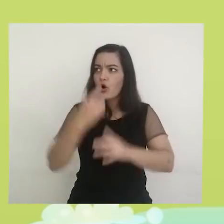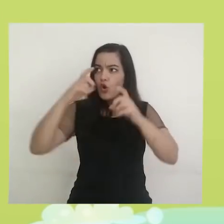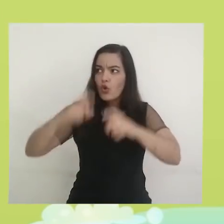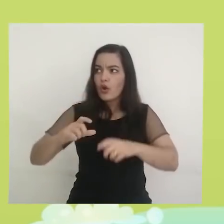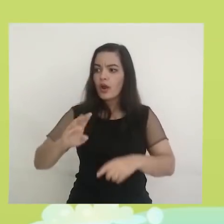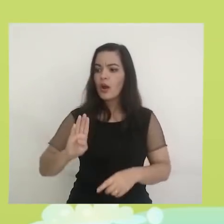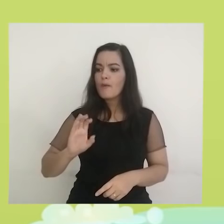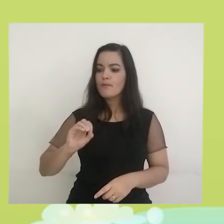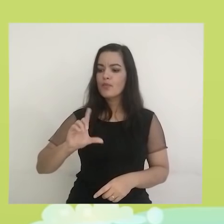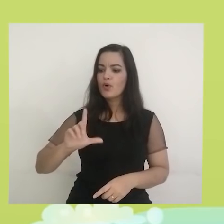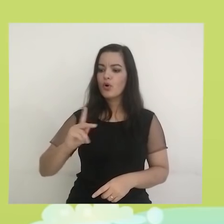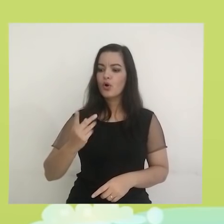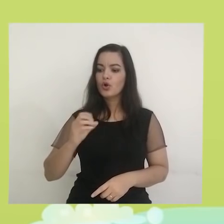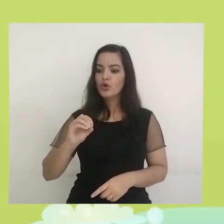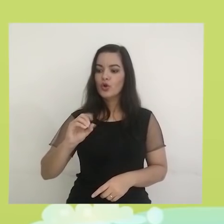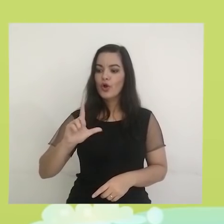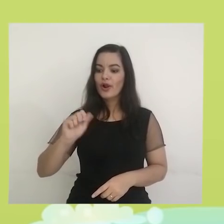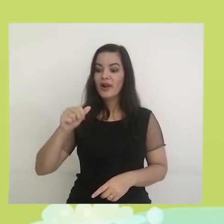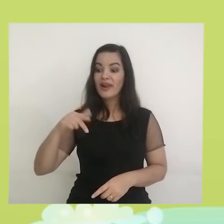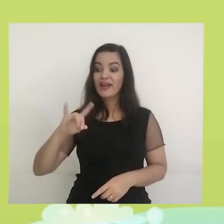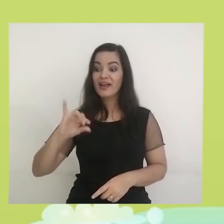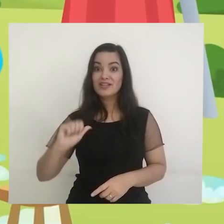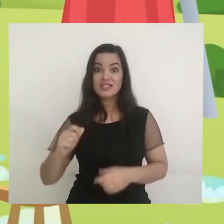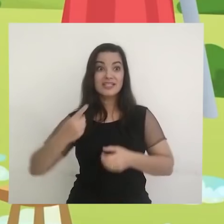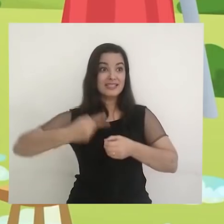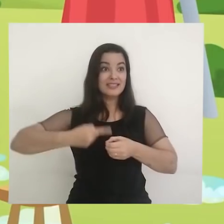mas você não sabe de nada mesmo.